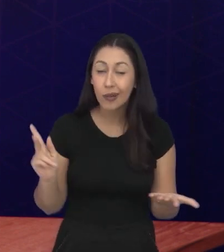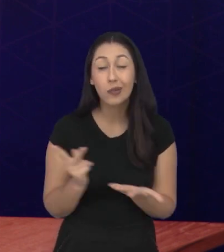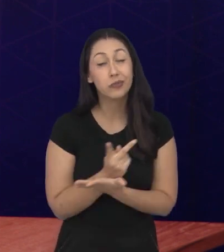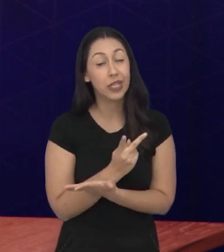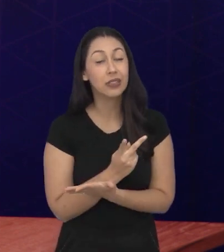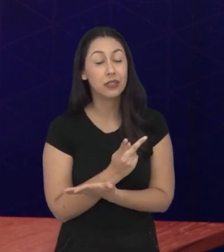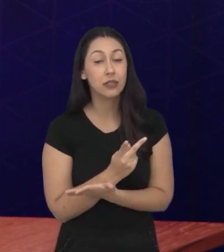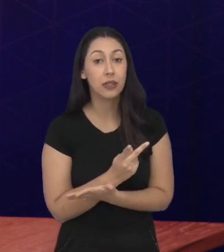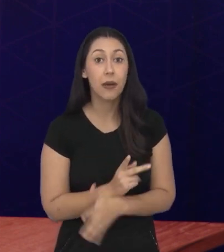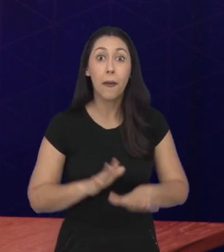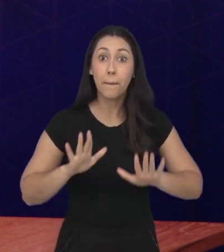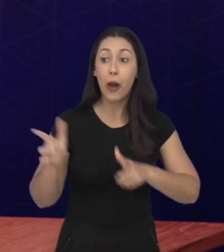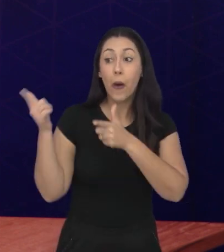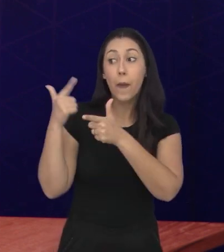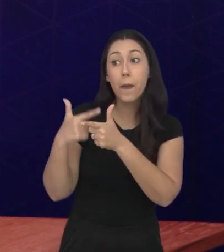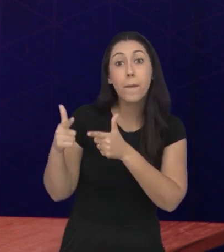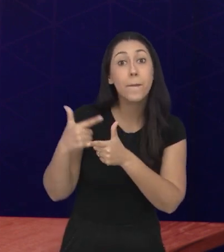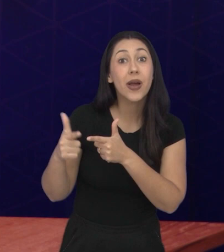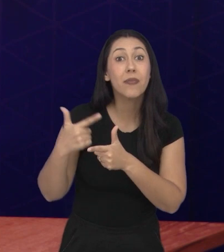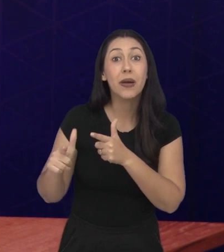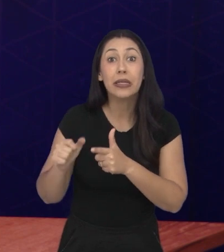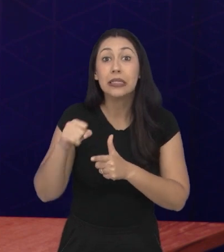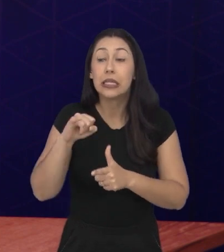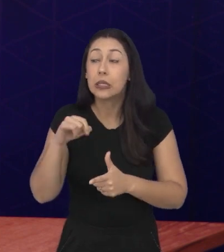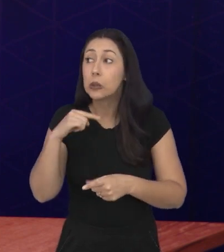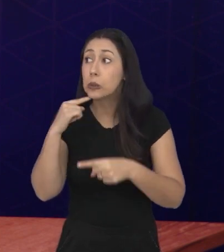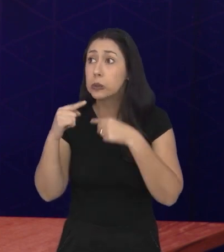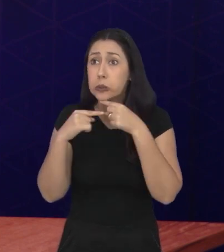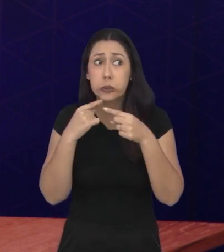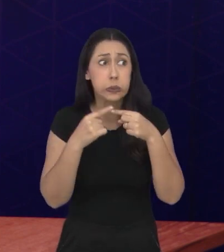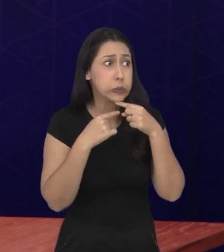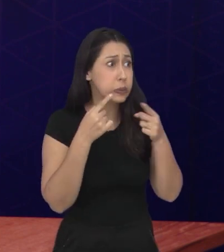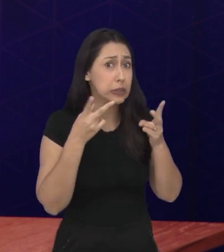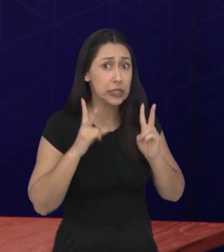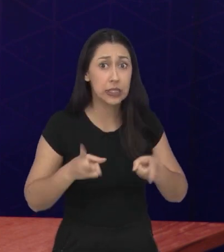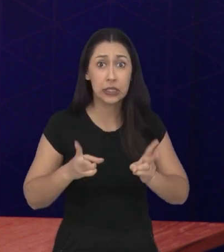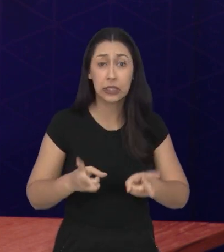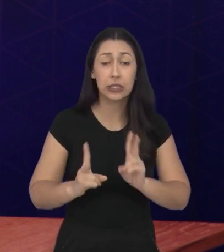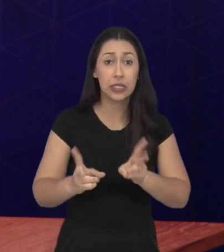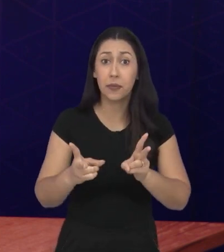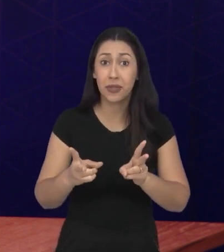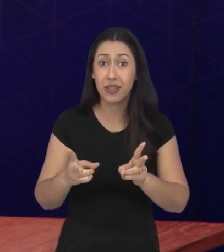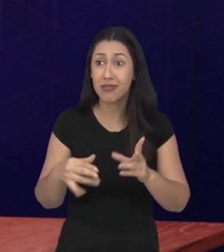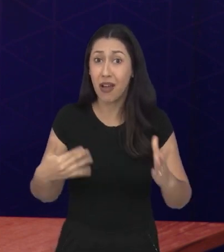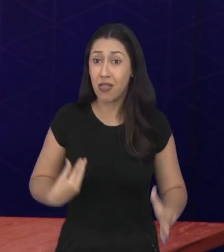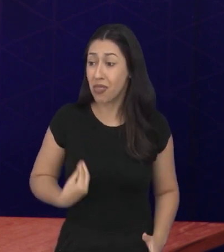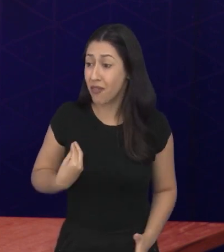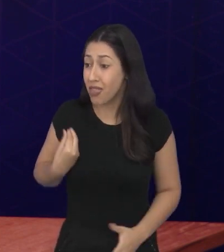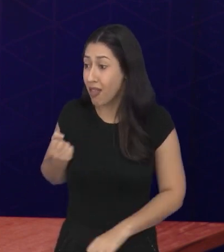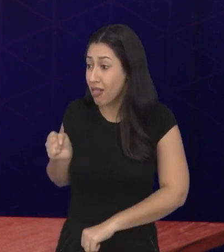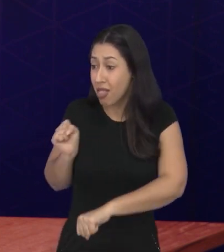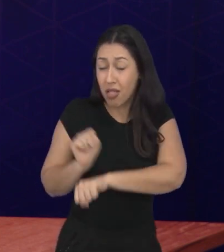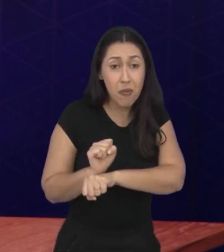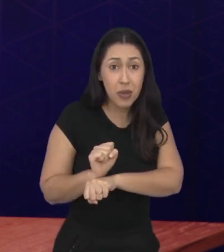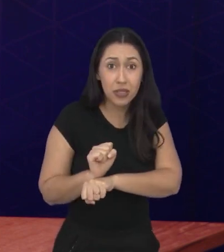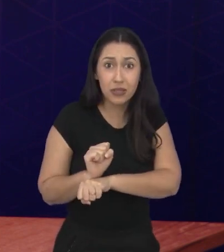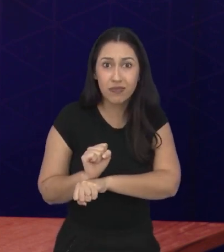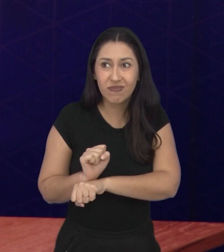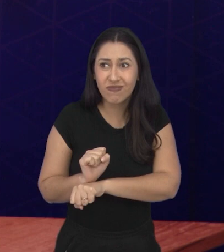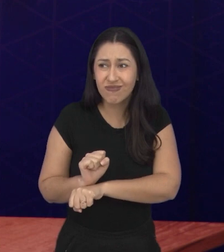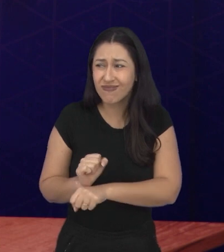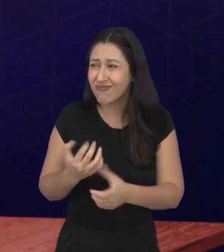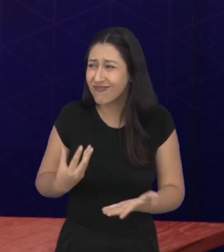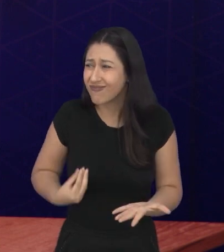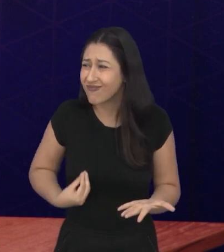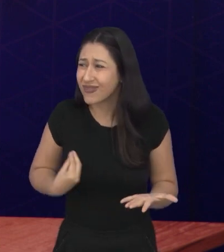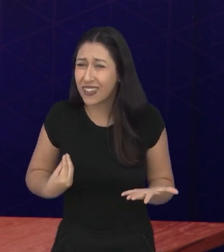vida de todo mundo. O problema começa quando a indecisão passa a fazer parte da nossa rotina, nos impedindo de viver ou nos fazendo sobreviver